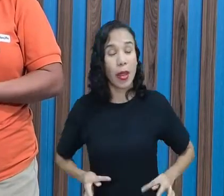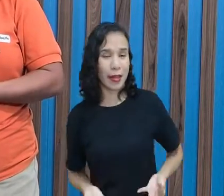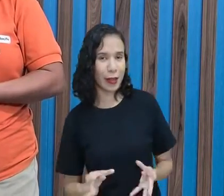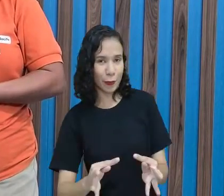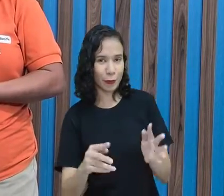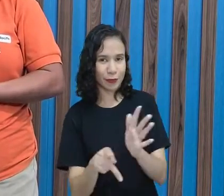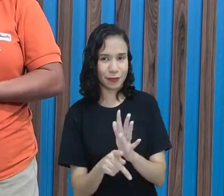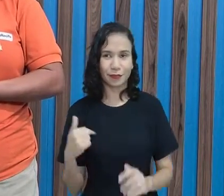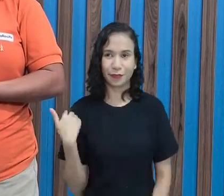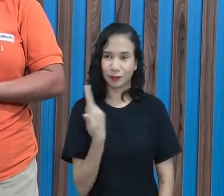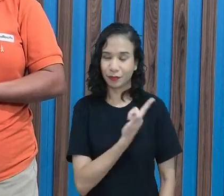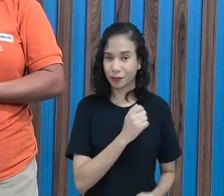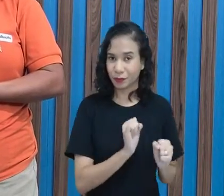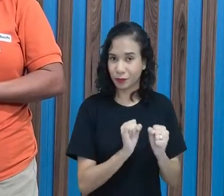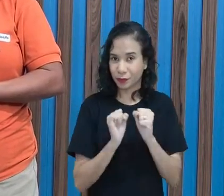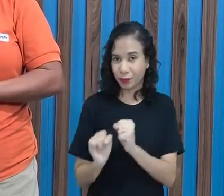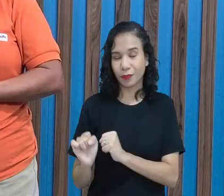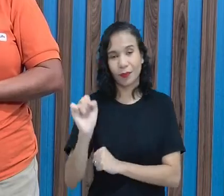que nós possamos